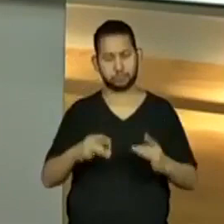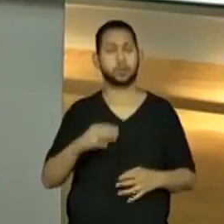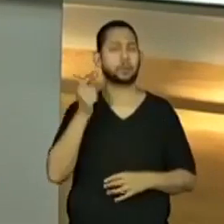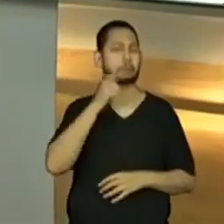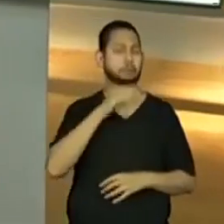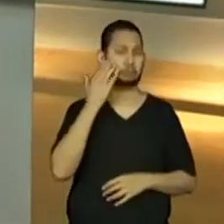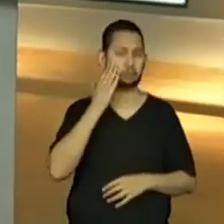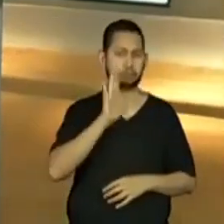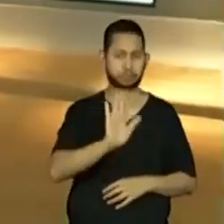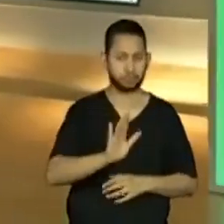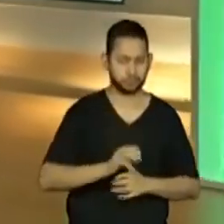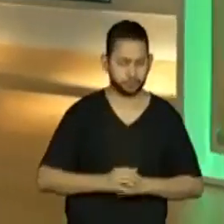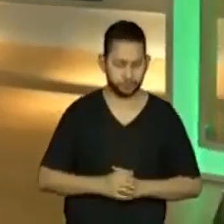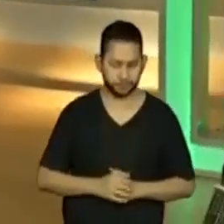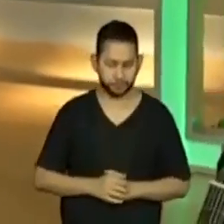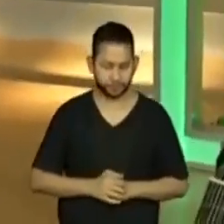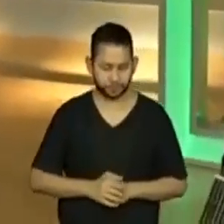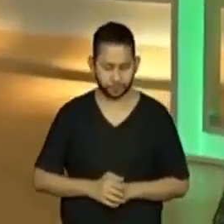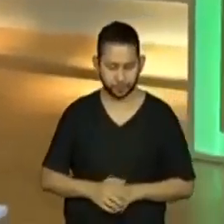diferença.